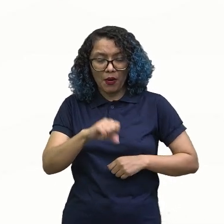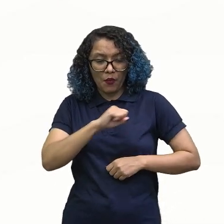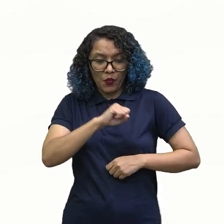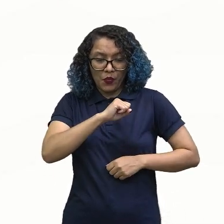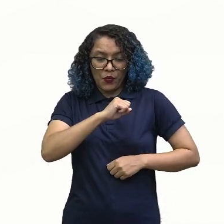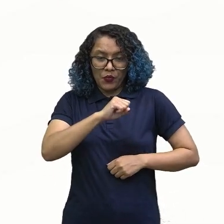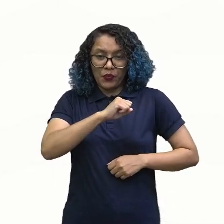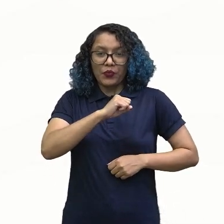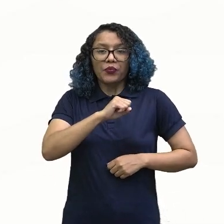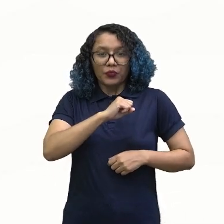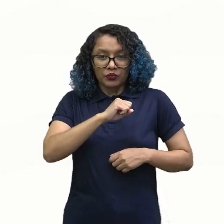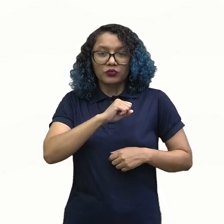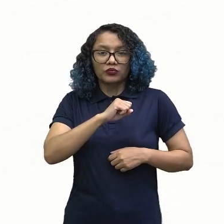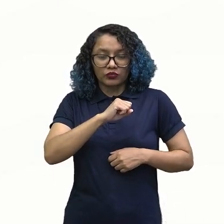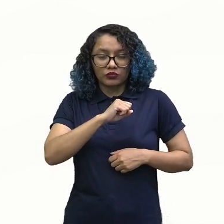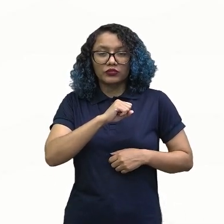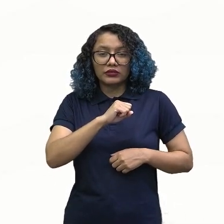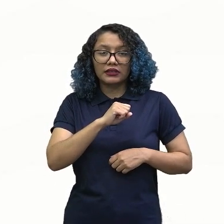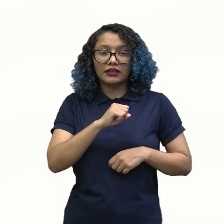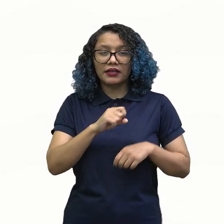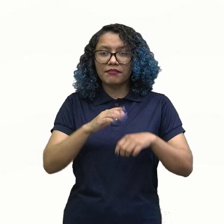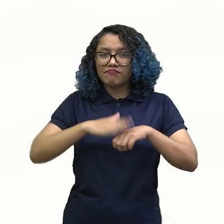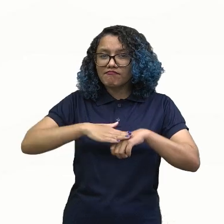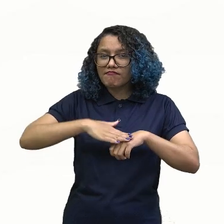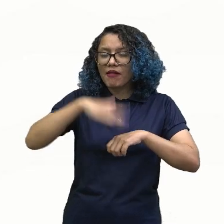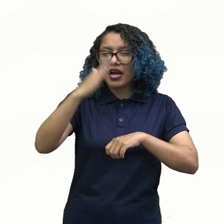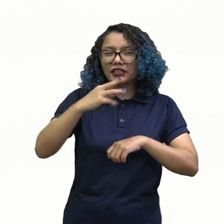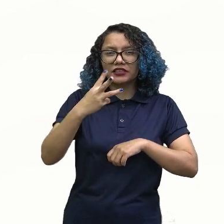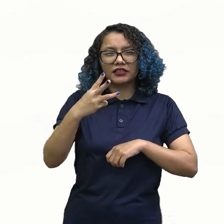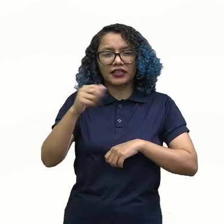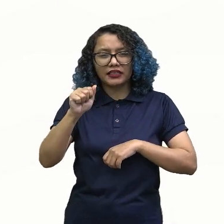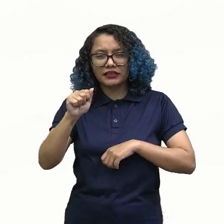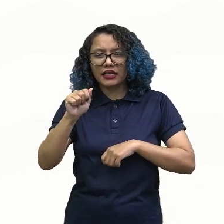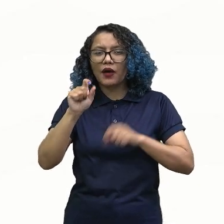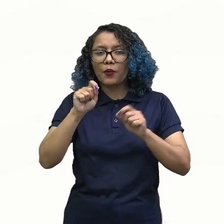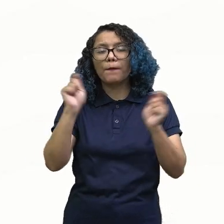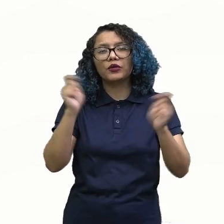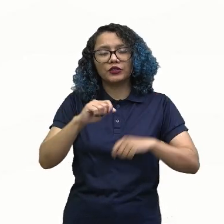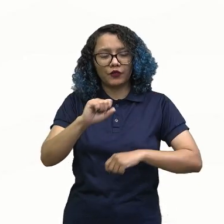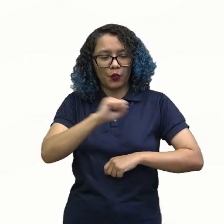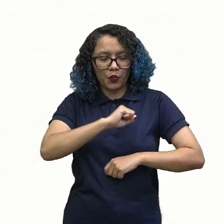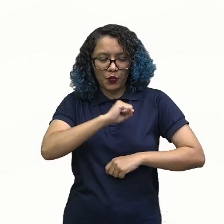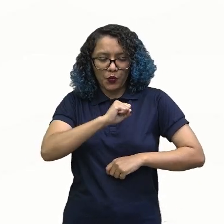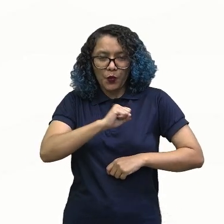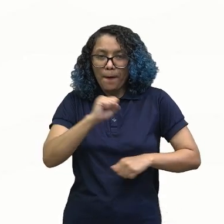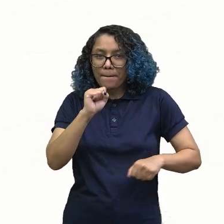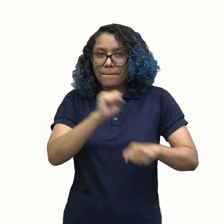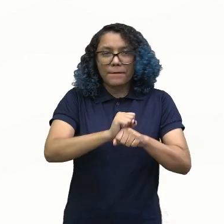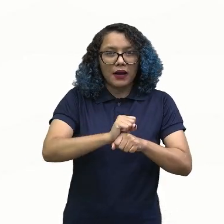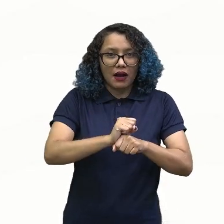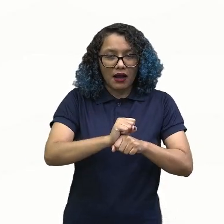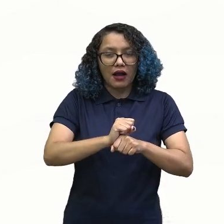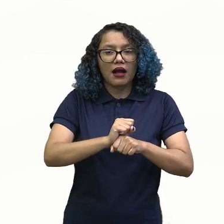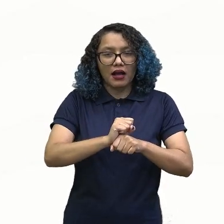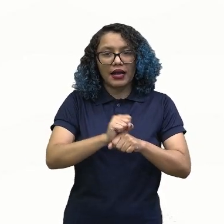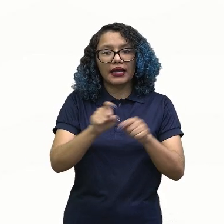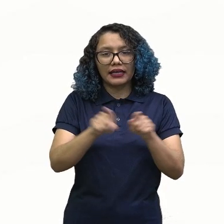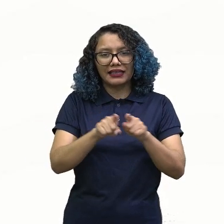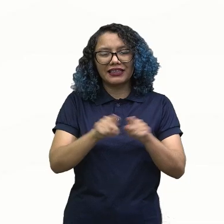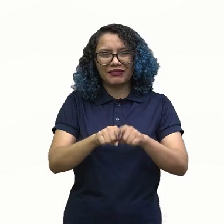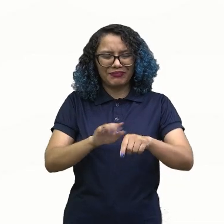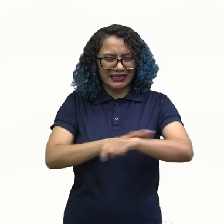fim, acima de 3 amperes, eu tenho aí a parada cardíaca e